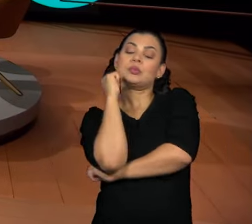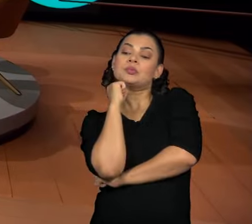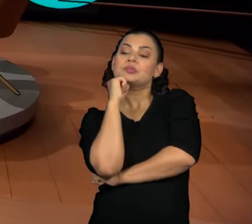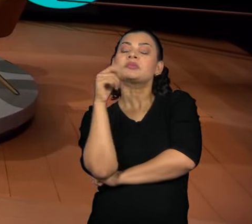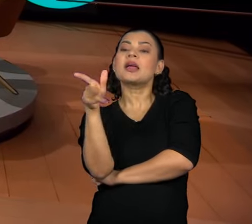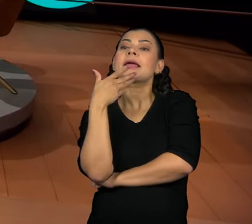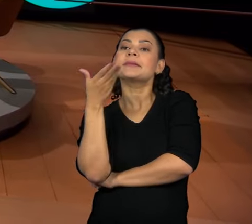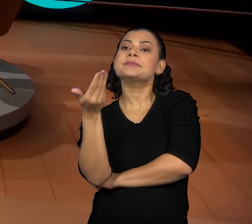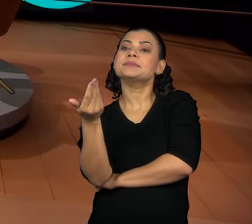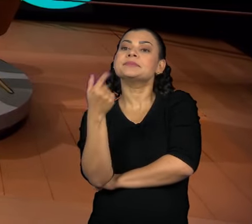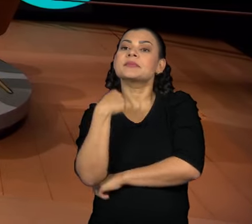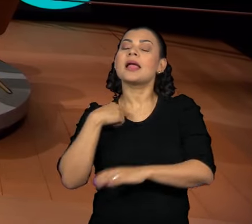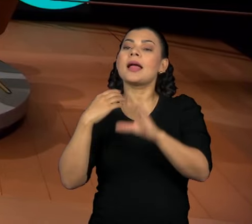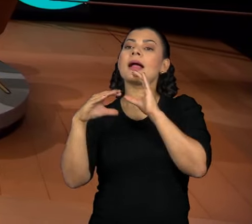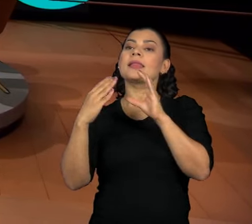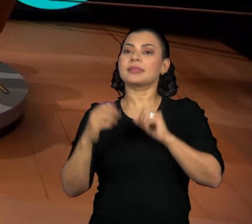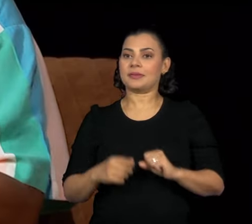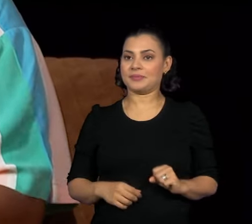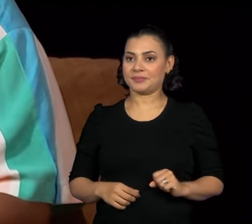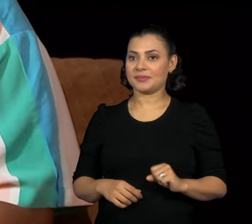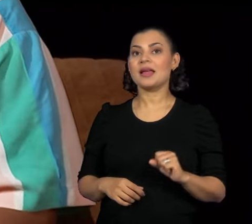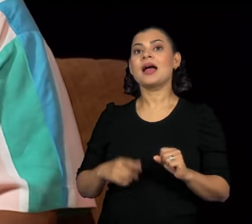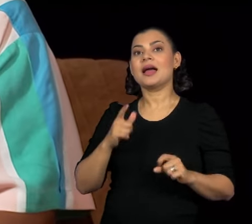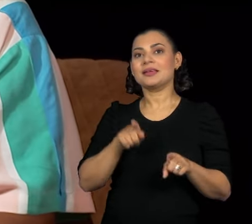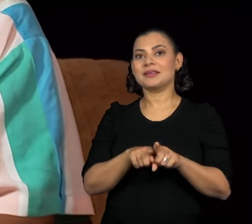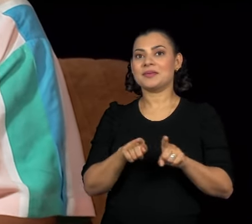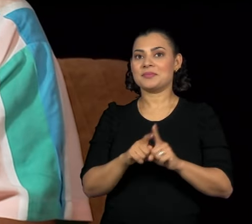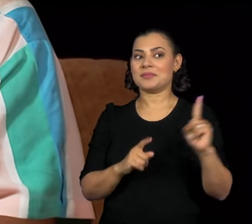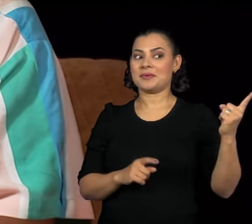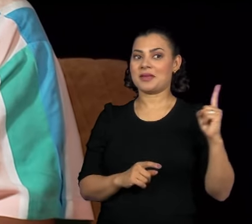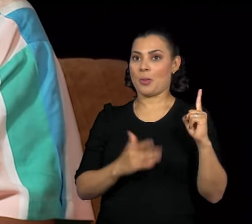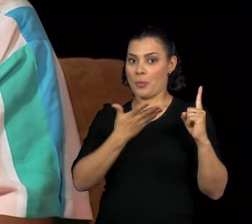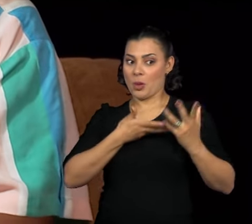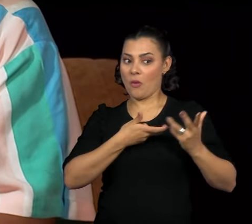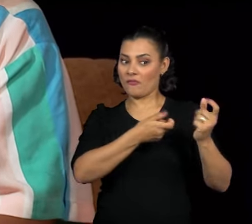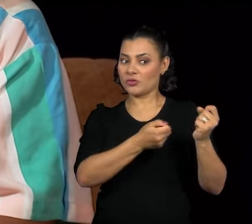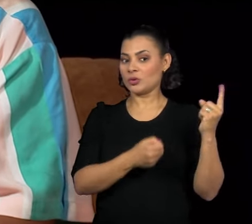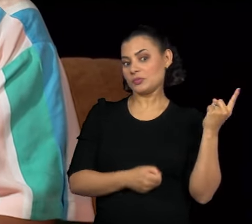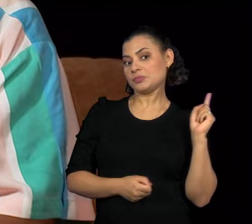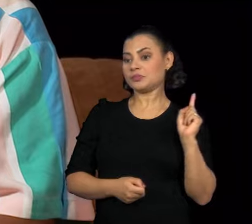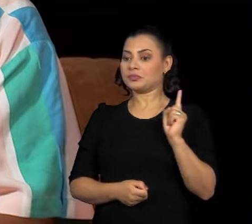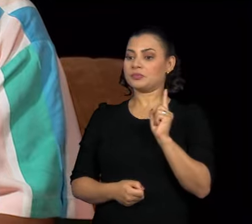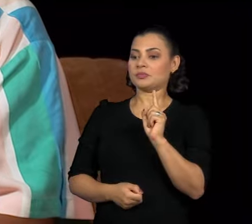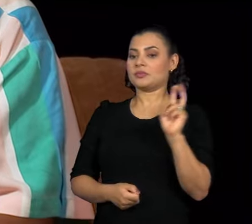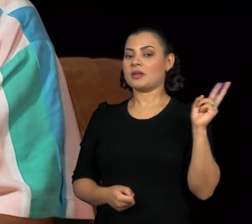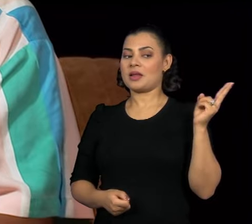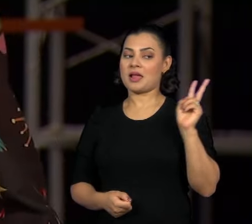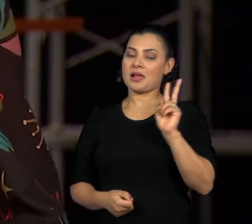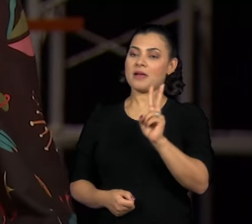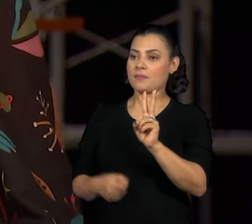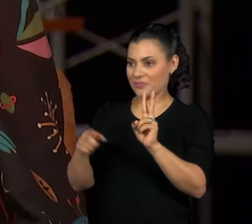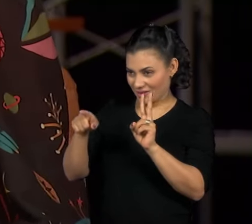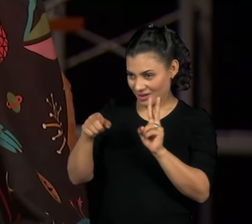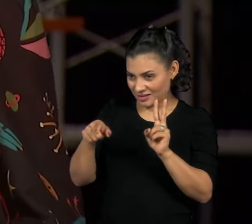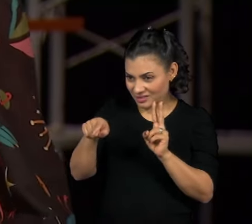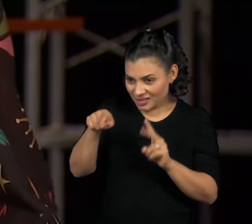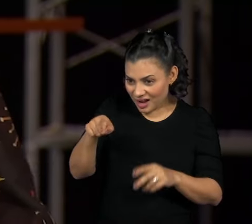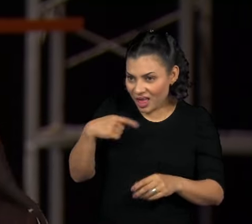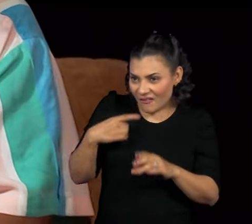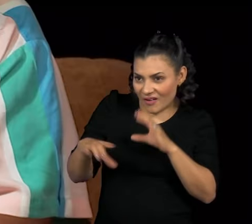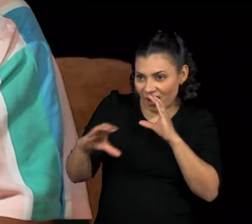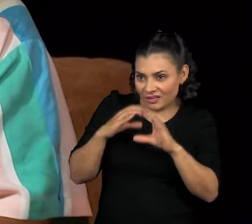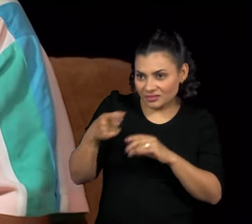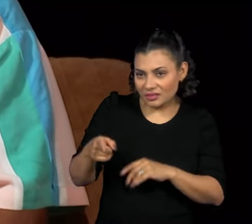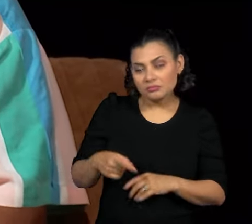aí agora. Nossa. Aí Vanilson, que era tipo meu advogado, que falou... Aí os dois falaram, é esse o cara que você disse que ia cantar e tal? Aí eles,